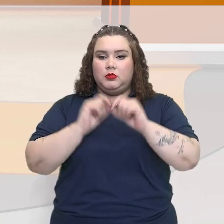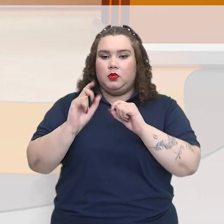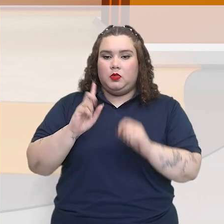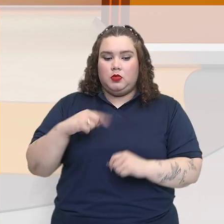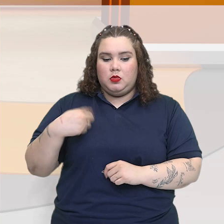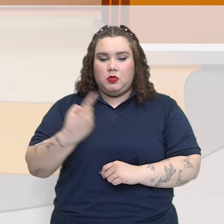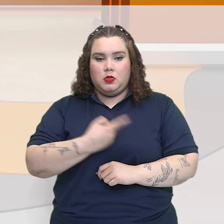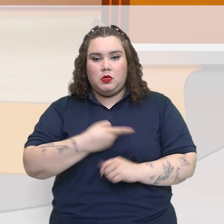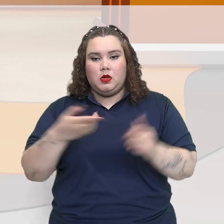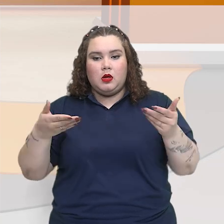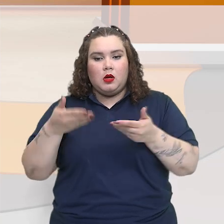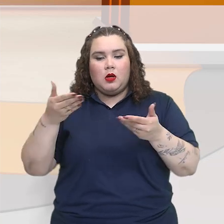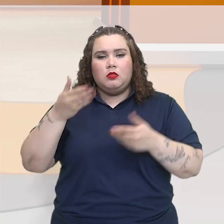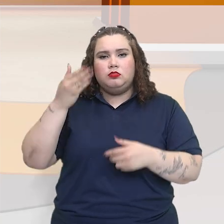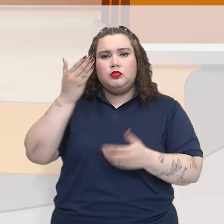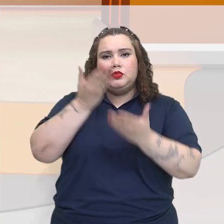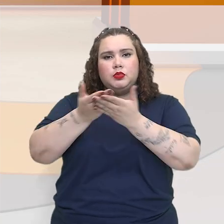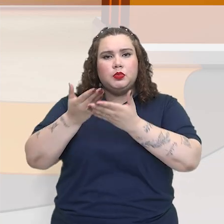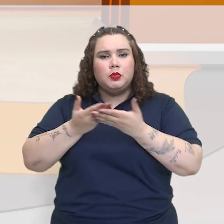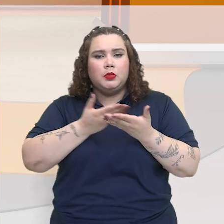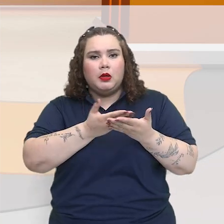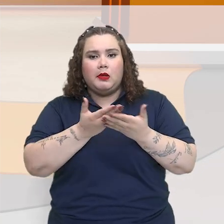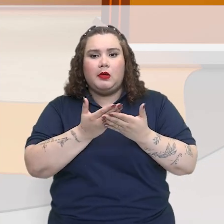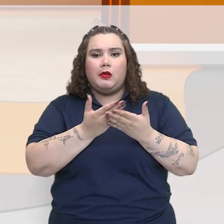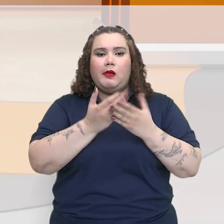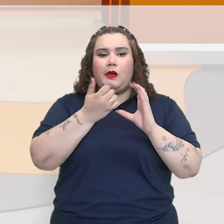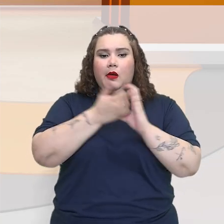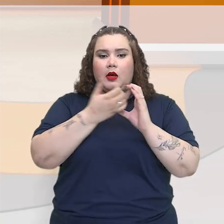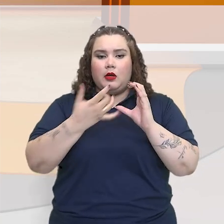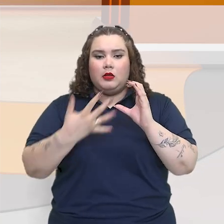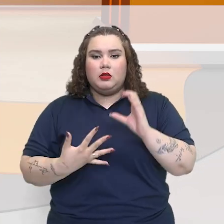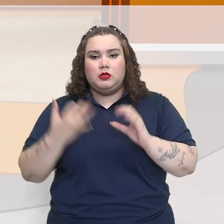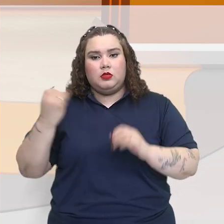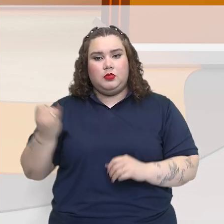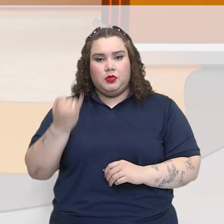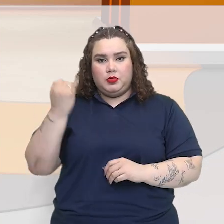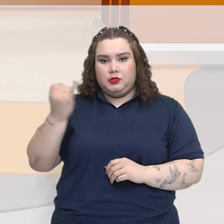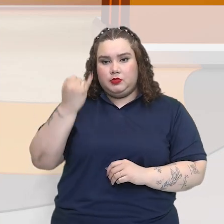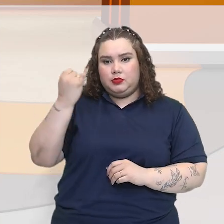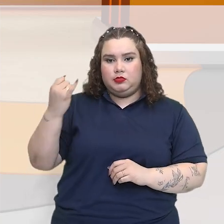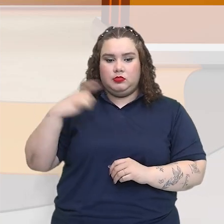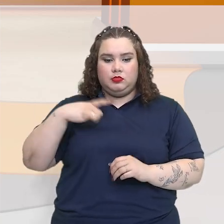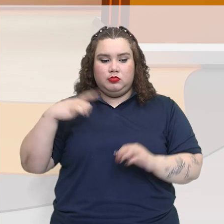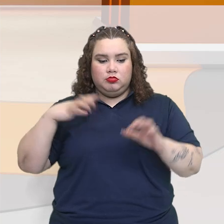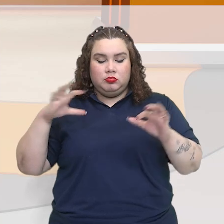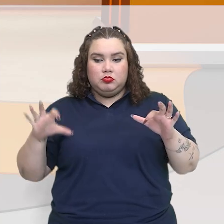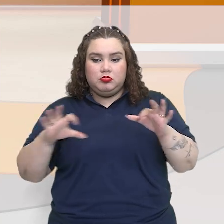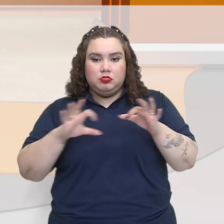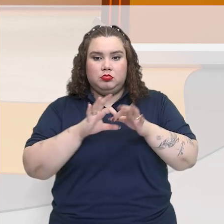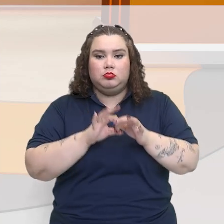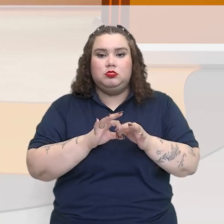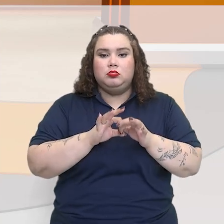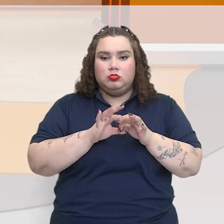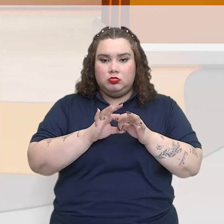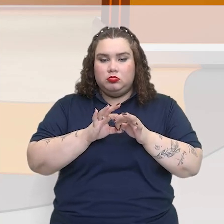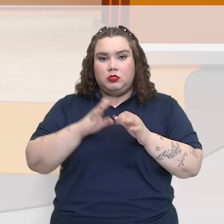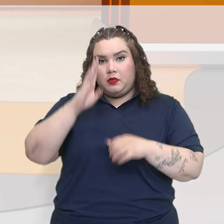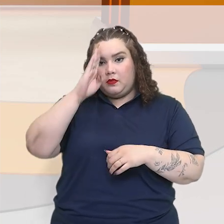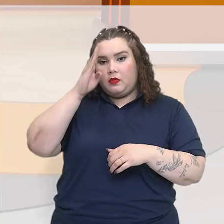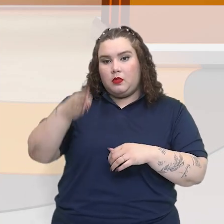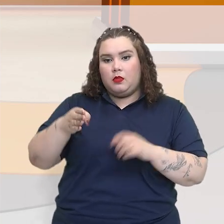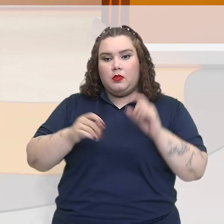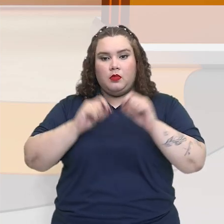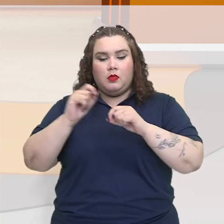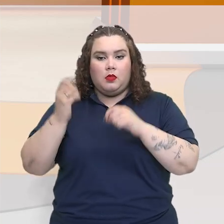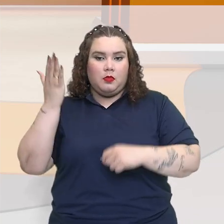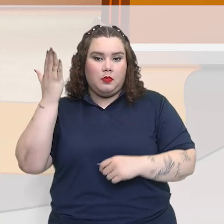nós iremos explorar pontos importantes e que estão diretamente conectados entre